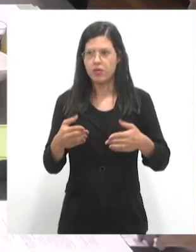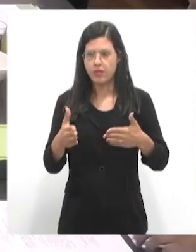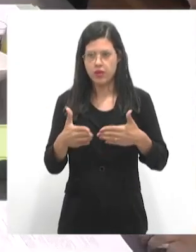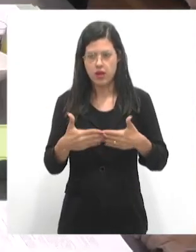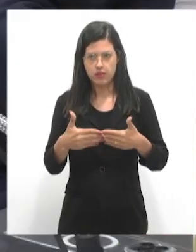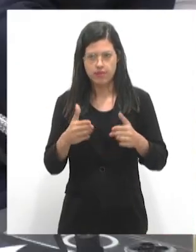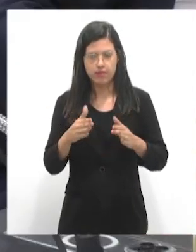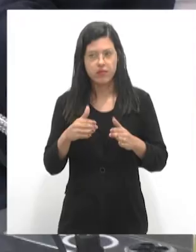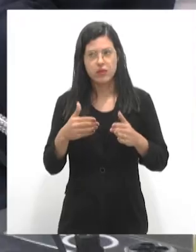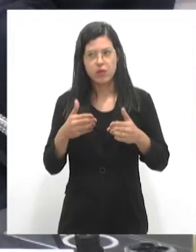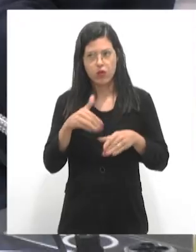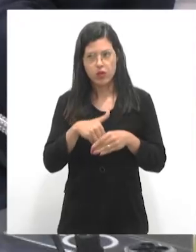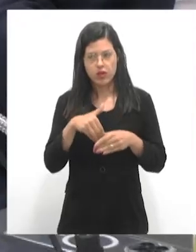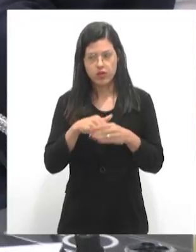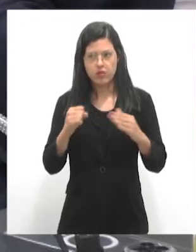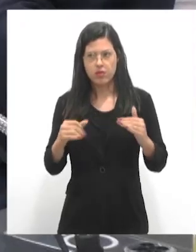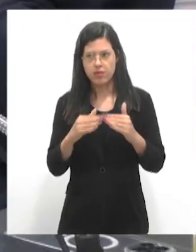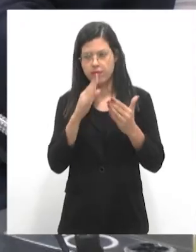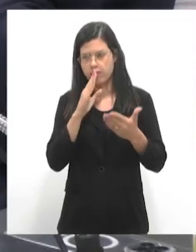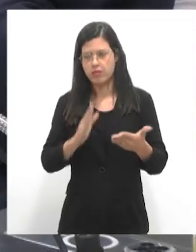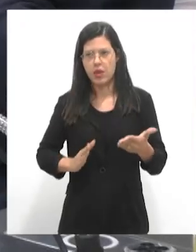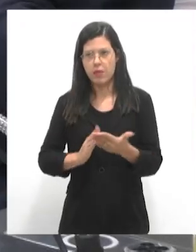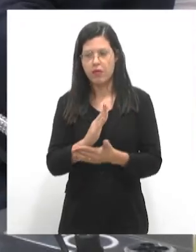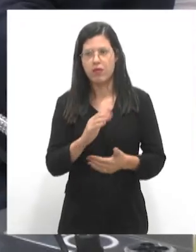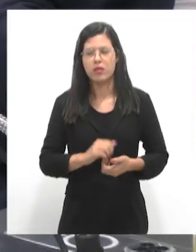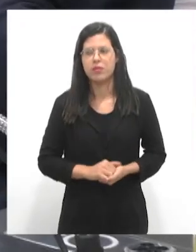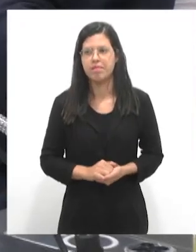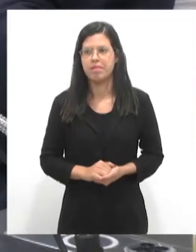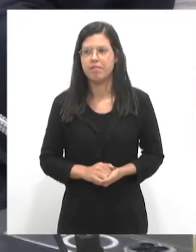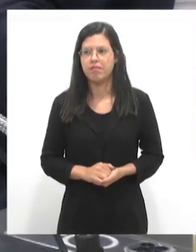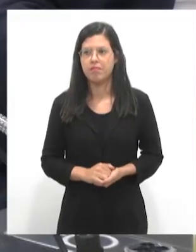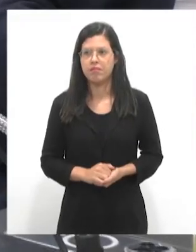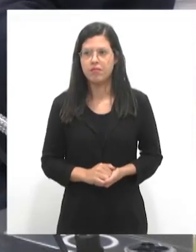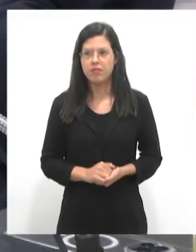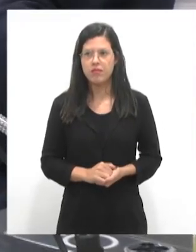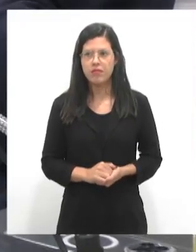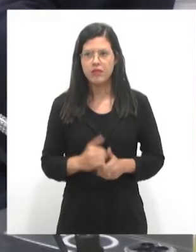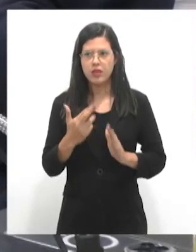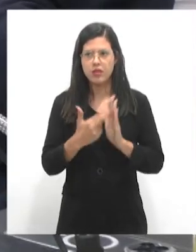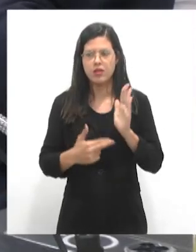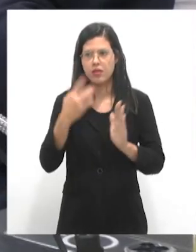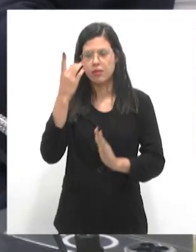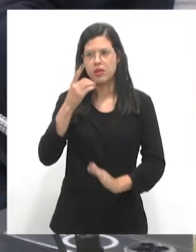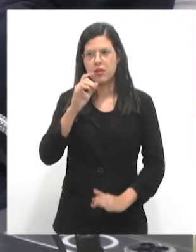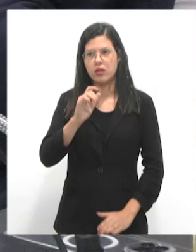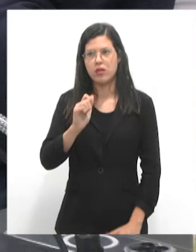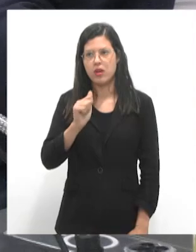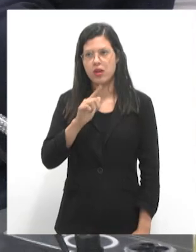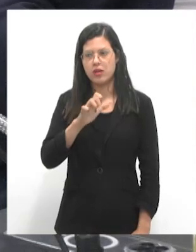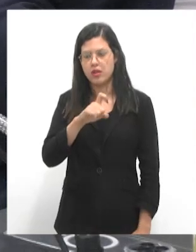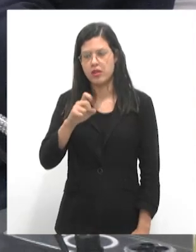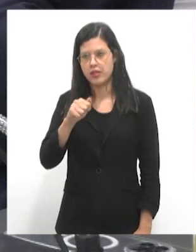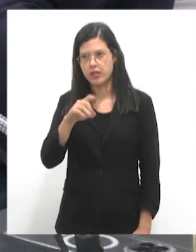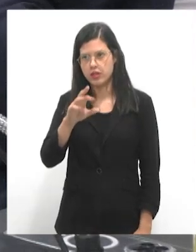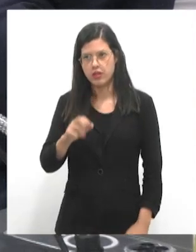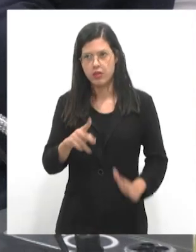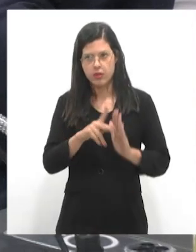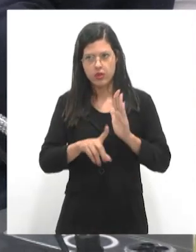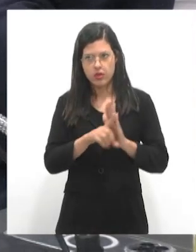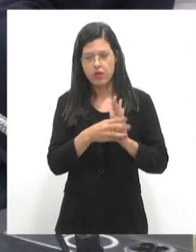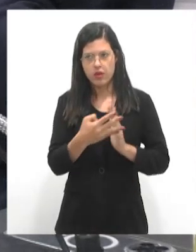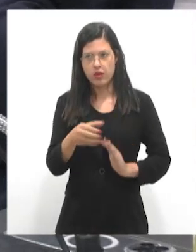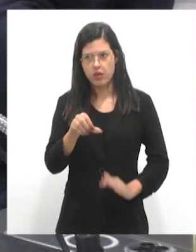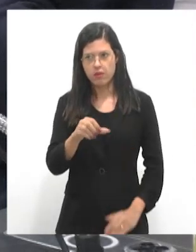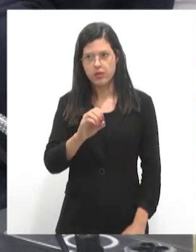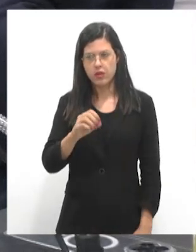encerrada a discussão e votação, os senhores que aprovam permaneçam como estão. Aprovado. Relatoria do deputado Alexandre Knoploch, 25 da pauta, projeto de lei